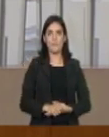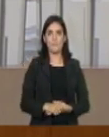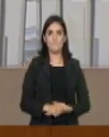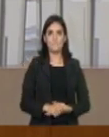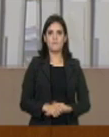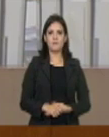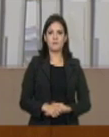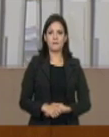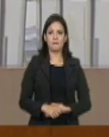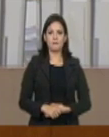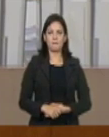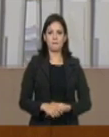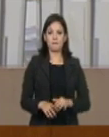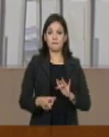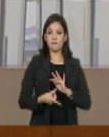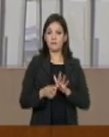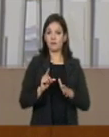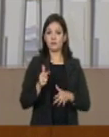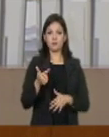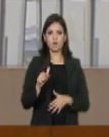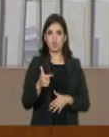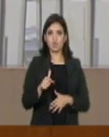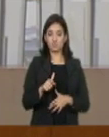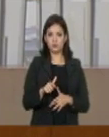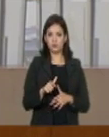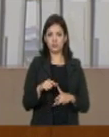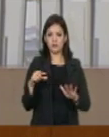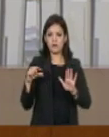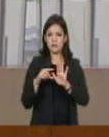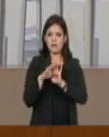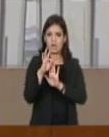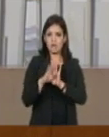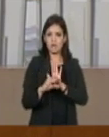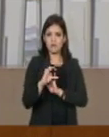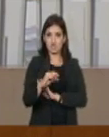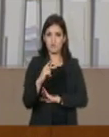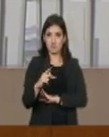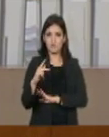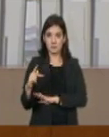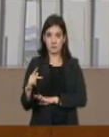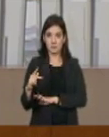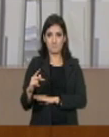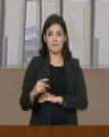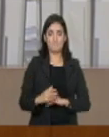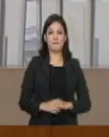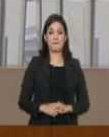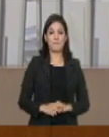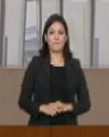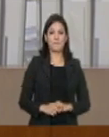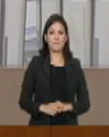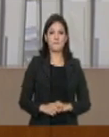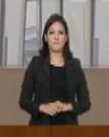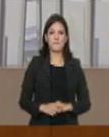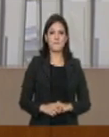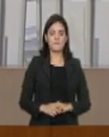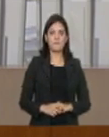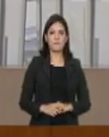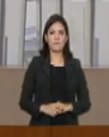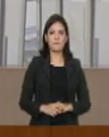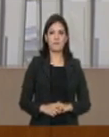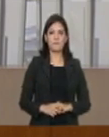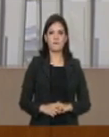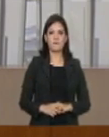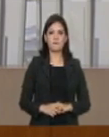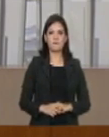Sequer havia, na época, este dispositivo do Código de Processo Penal, cuja redação original era outra. Da mesma